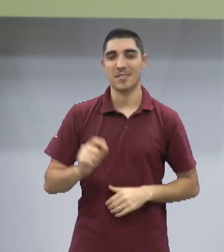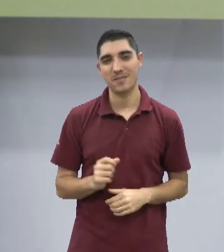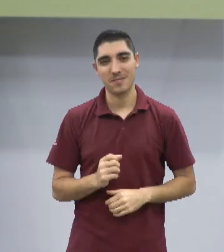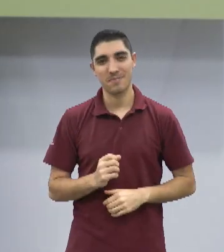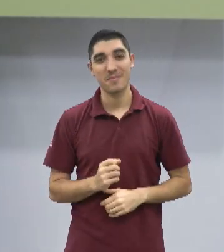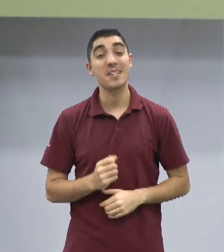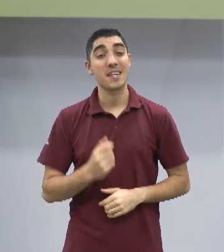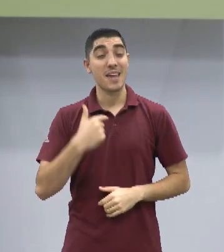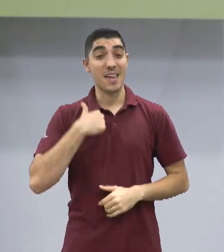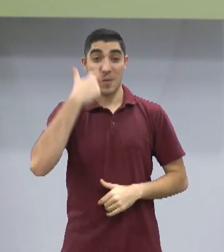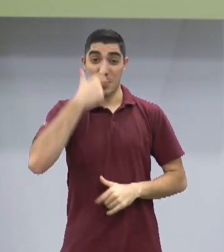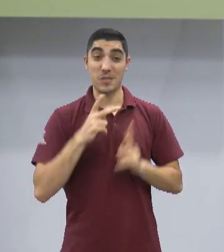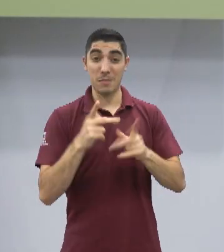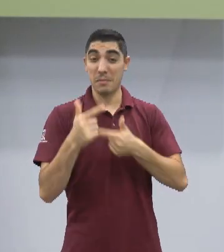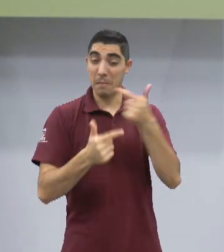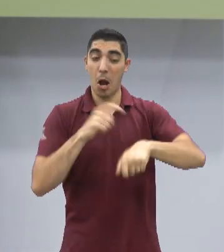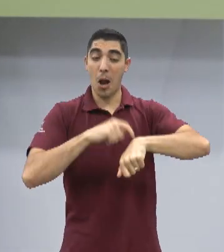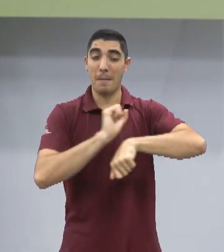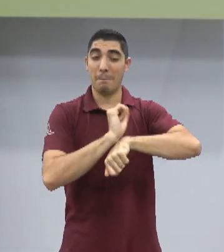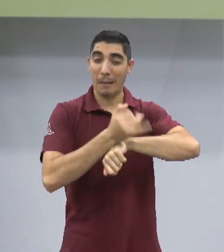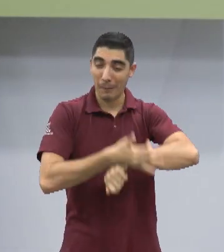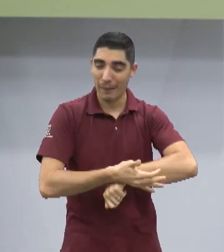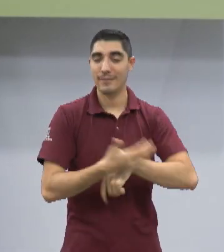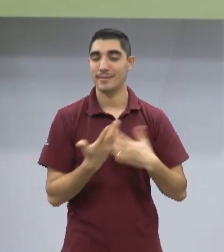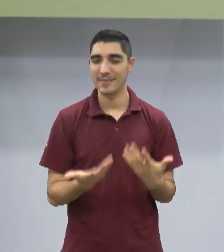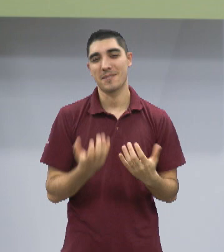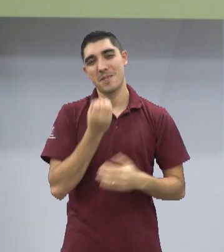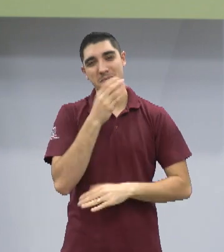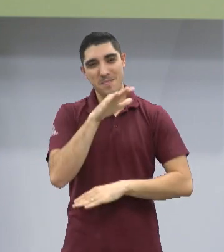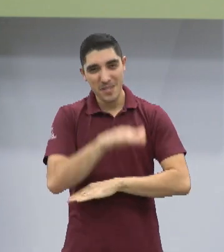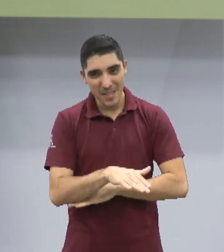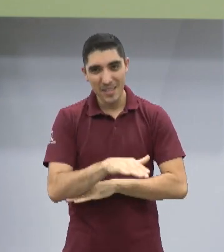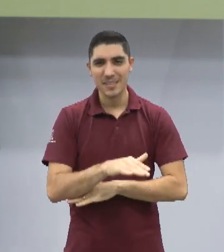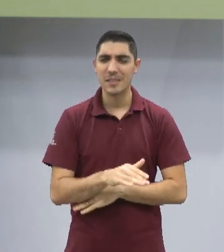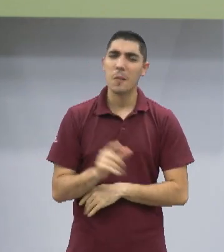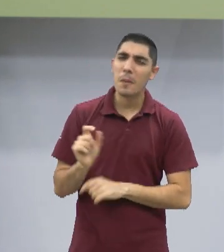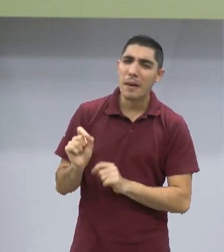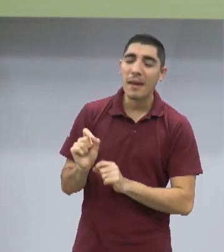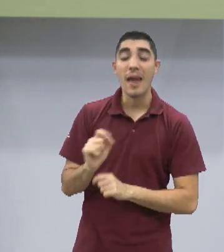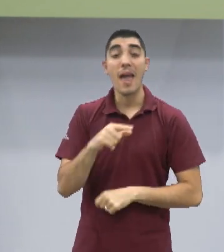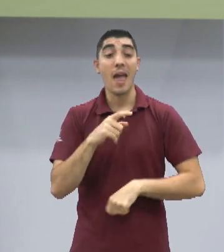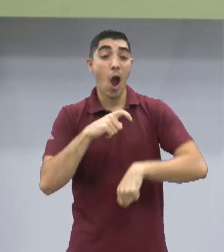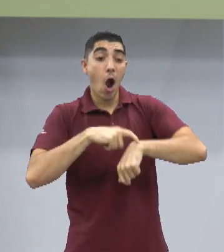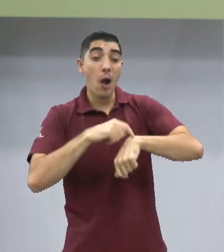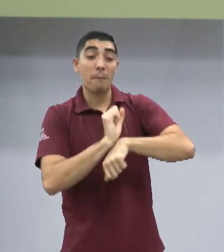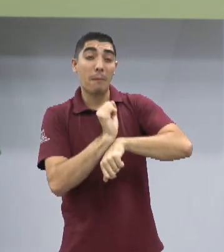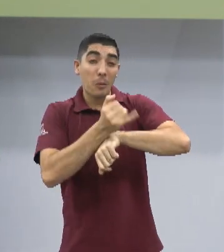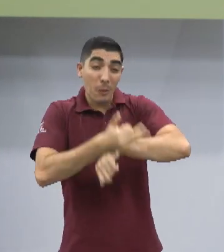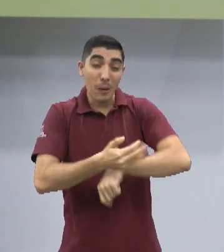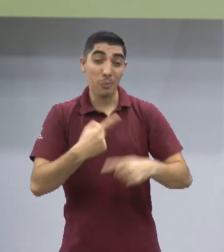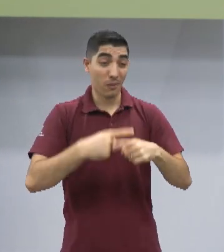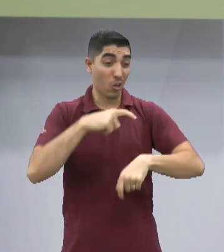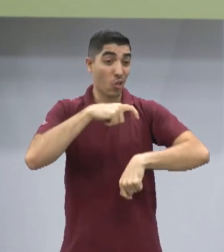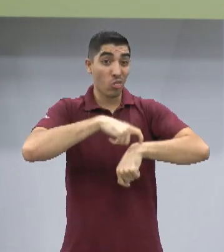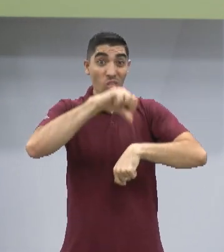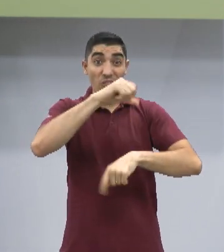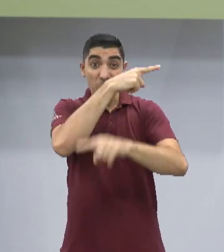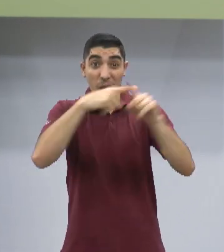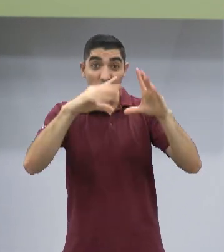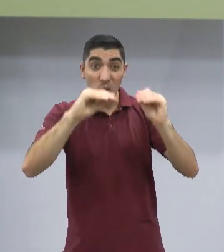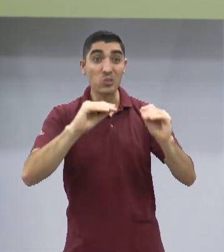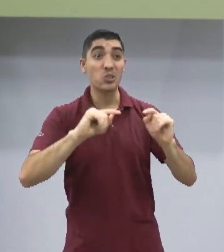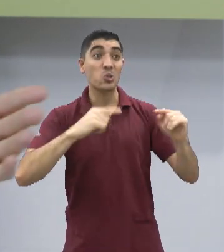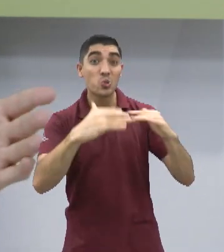das madrugadas. Boa tarde, é um prazer inenarrável, o homem das madrugadas. Vou virar daqui a pouco, jogo 9h30 da noite, que horas vai